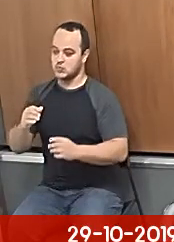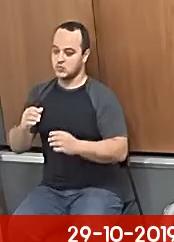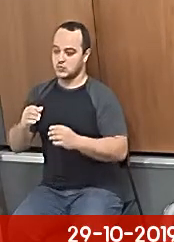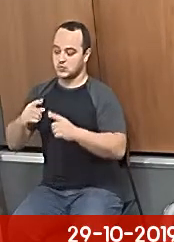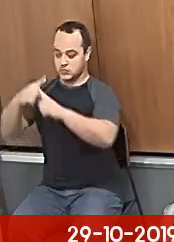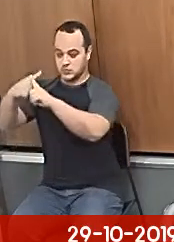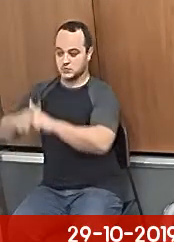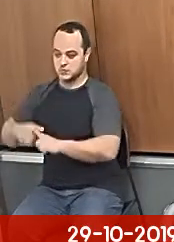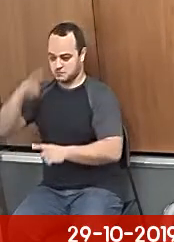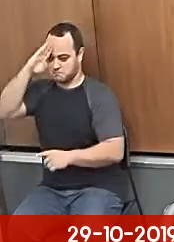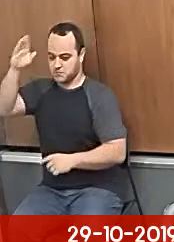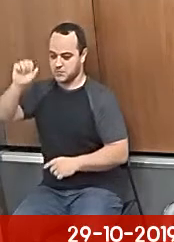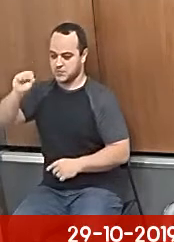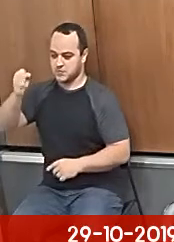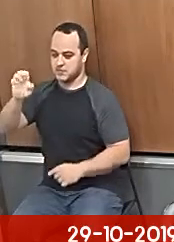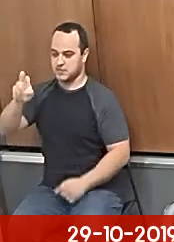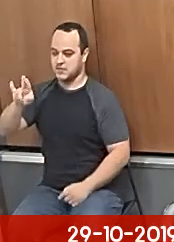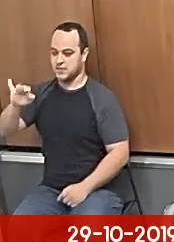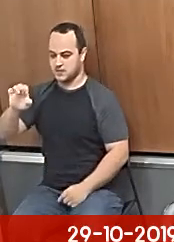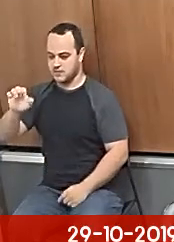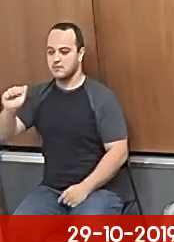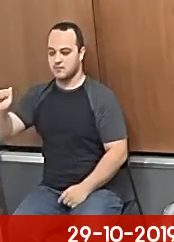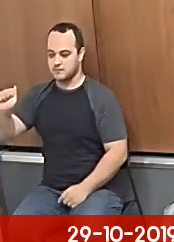14 de novembro, nós estamos indo para Maringá, no Paraná.